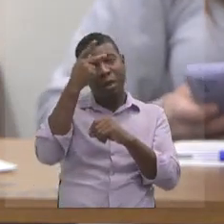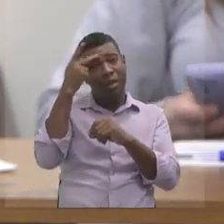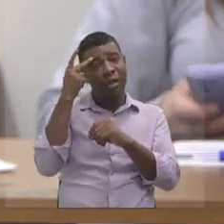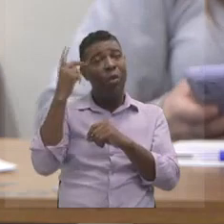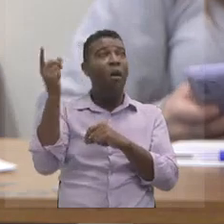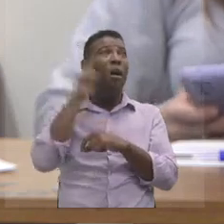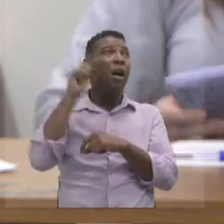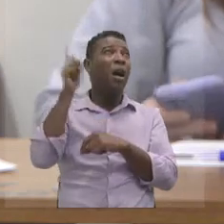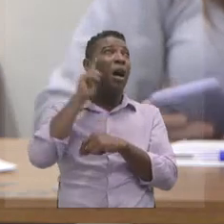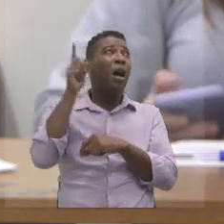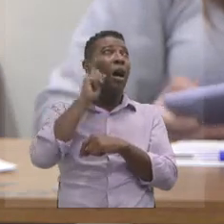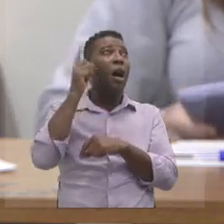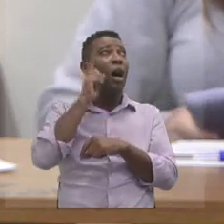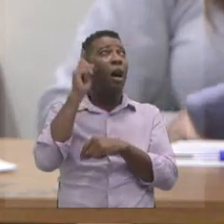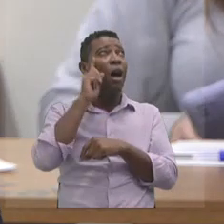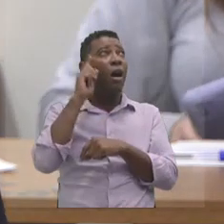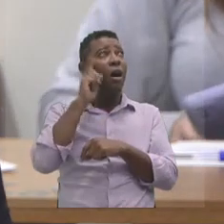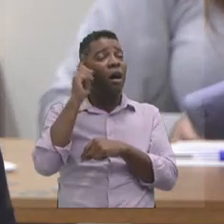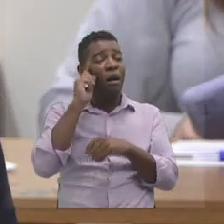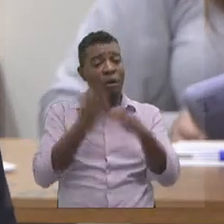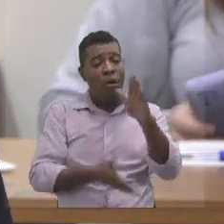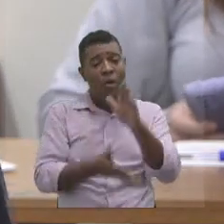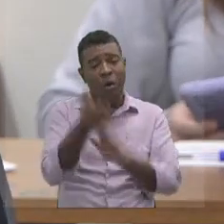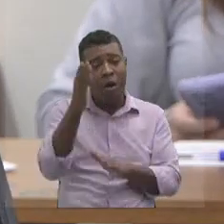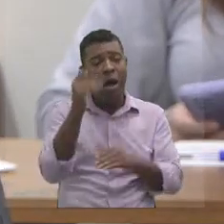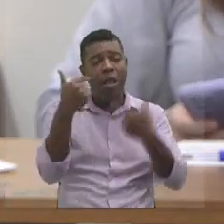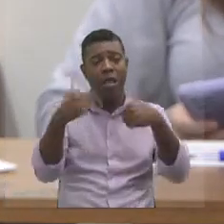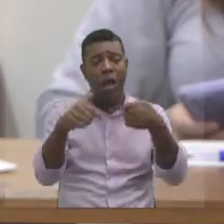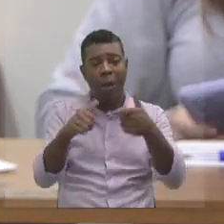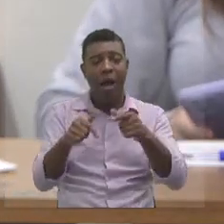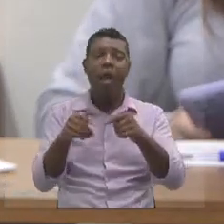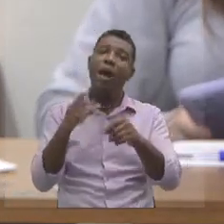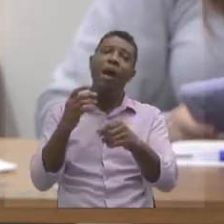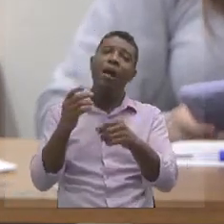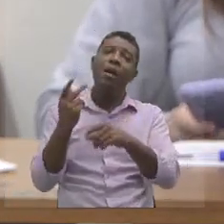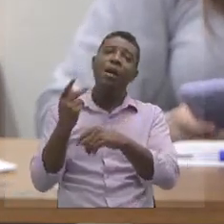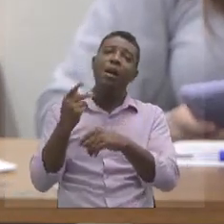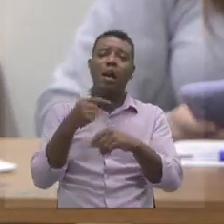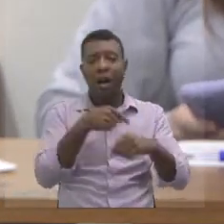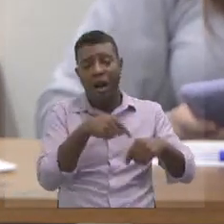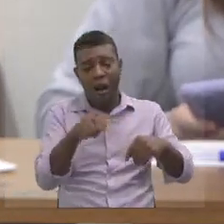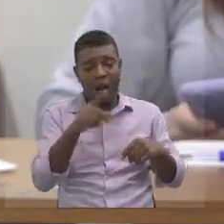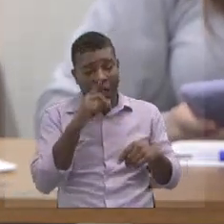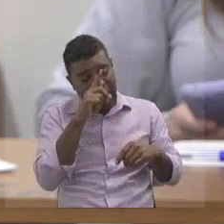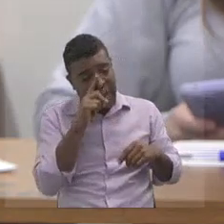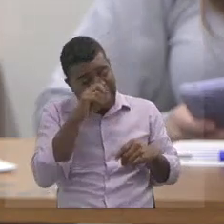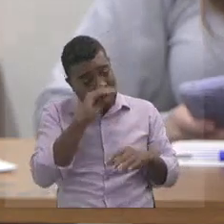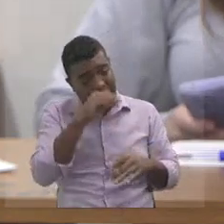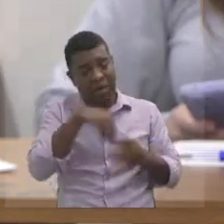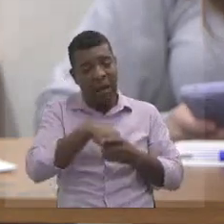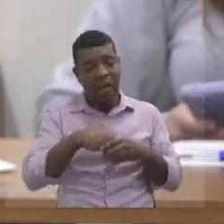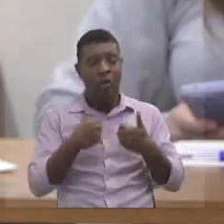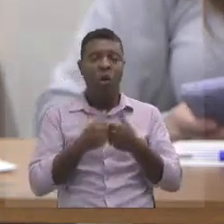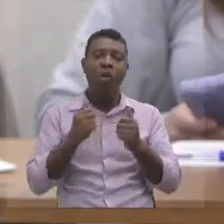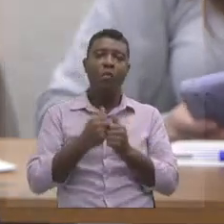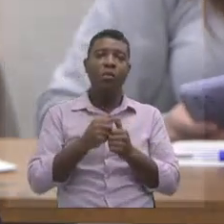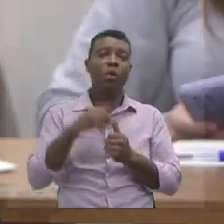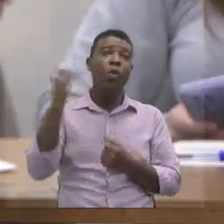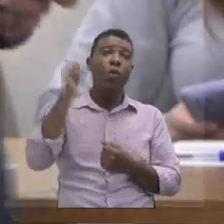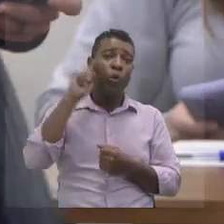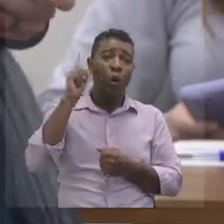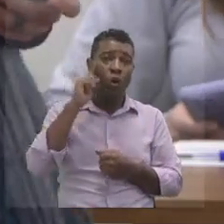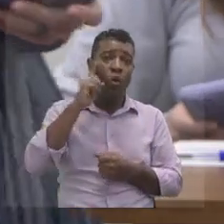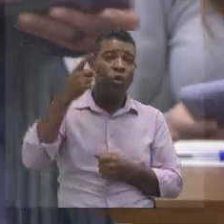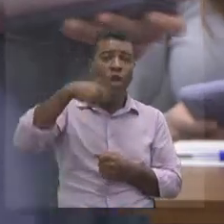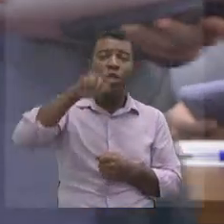buscando o sustento da sua família passar pelos riscos do transporte público diariamente a gente vê a situação do